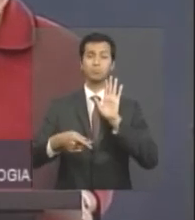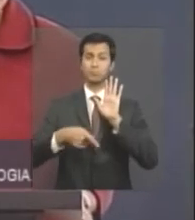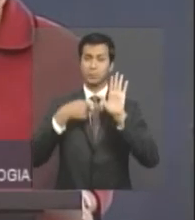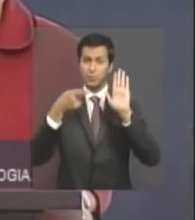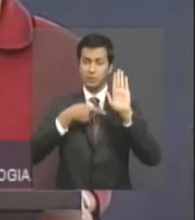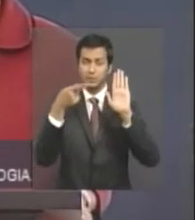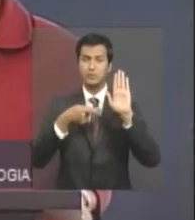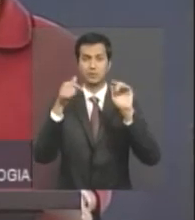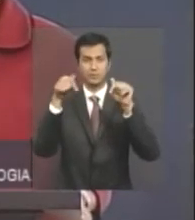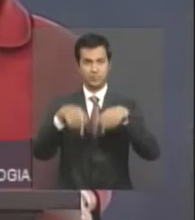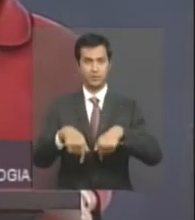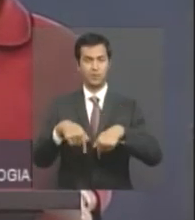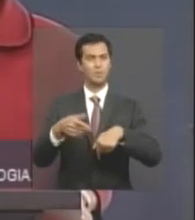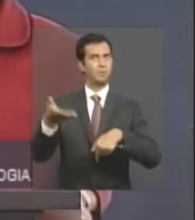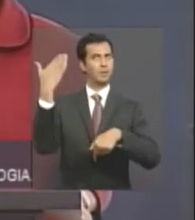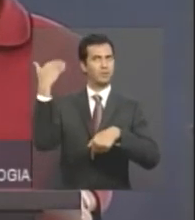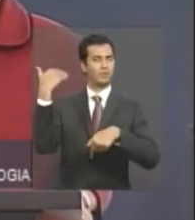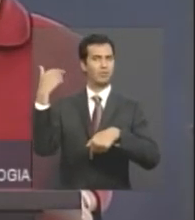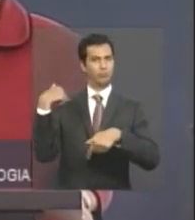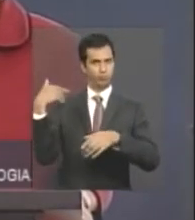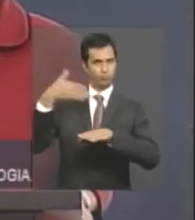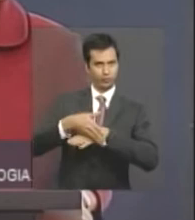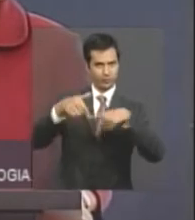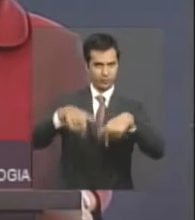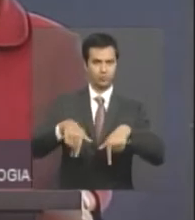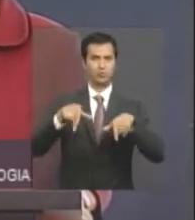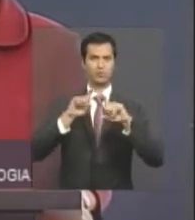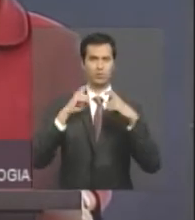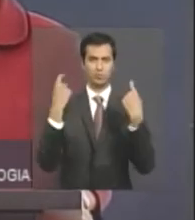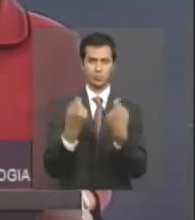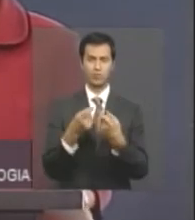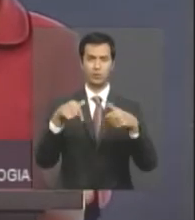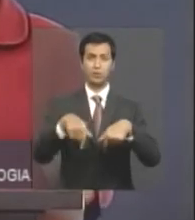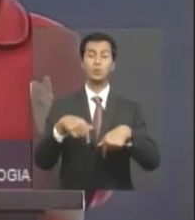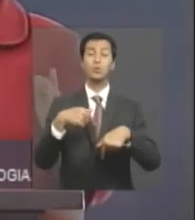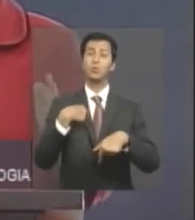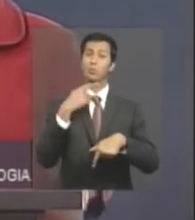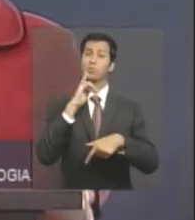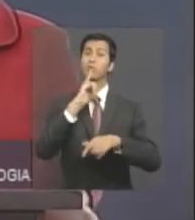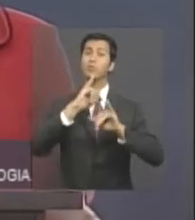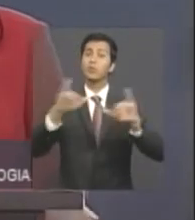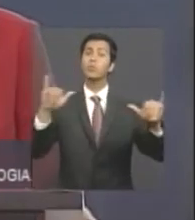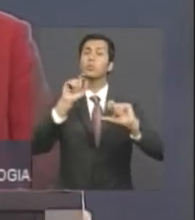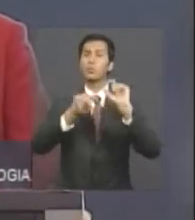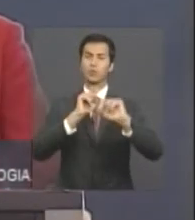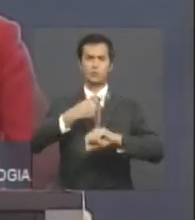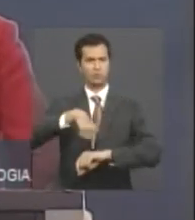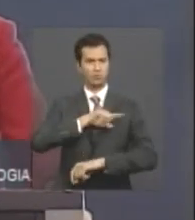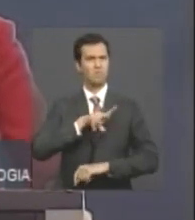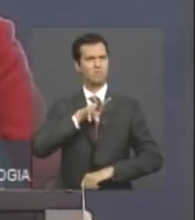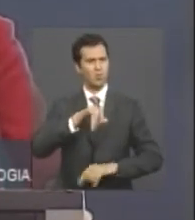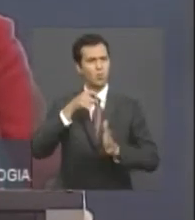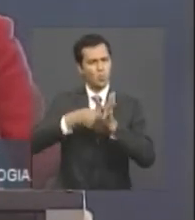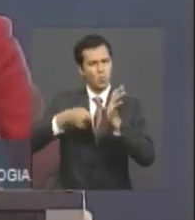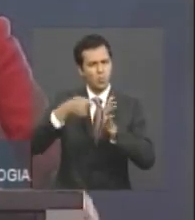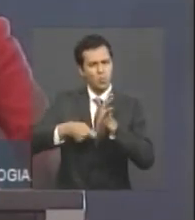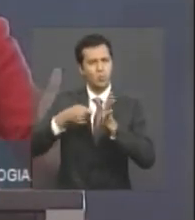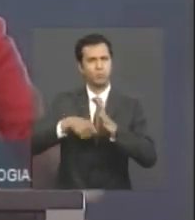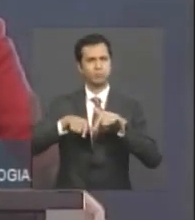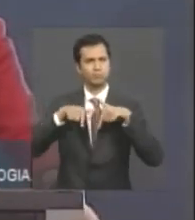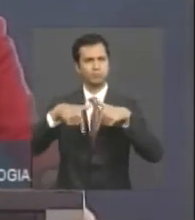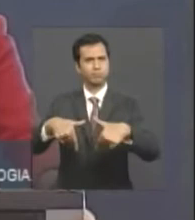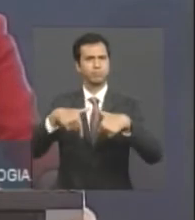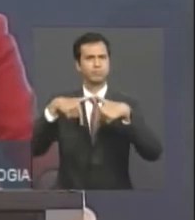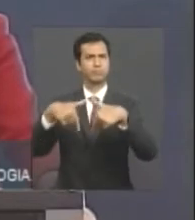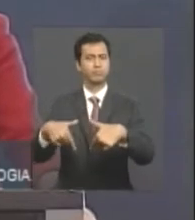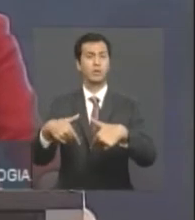última vez que eu estive aqui, que nós iríamos enfrentar esses desafios. Uma